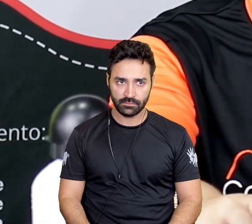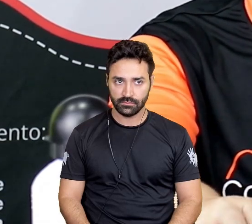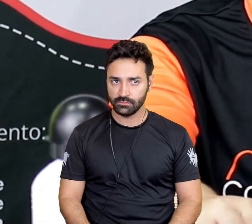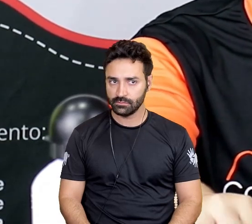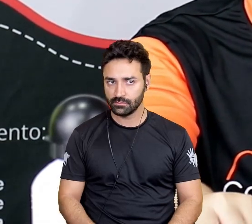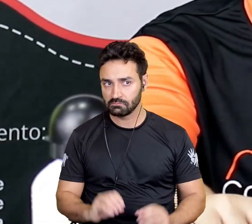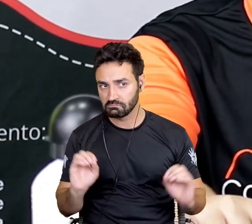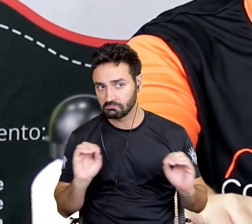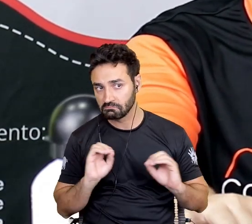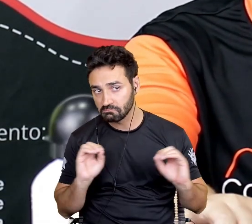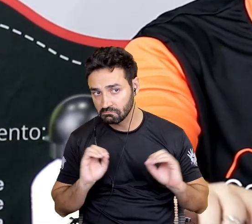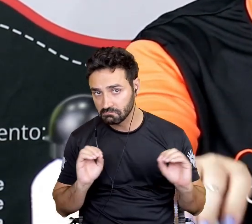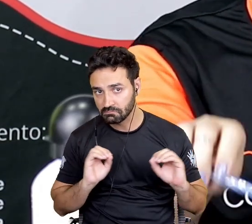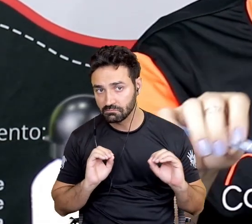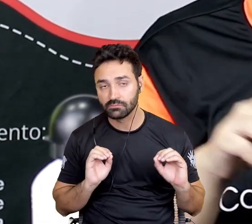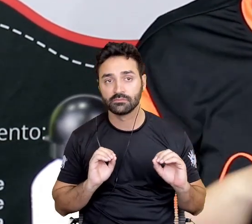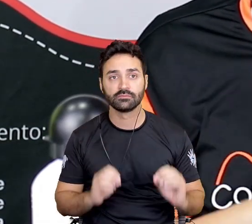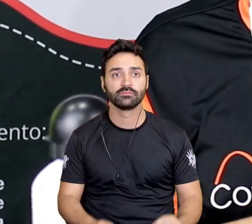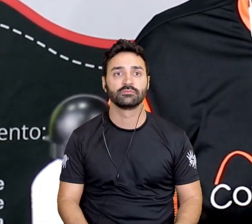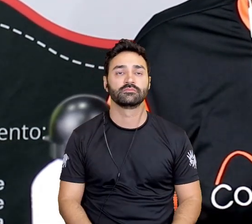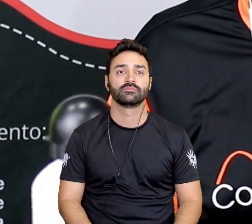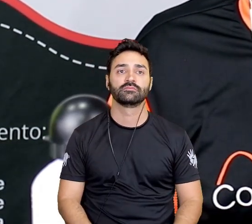Não?